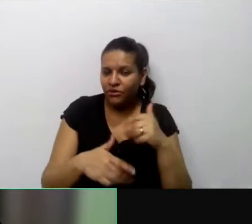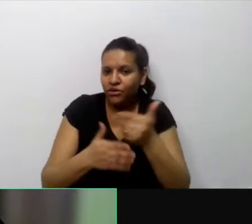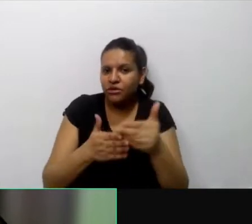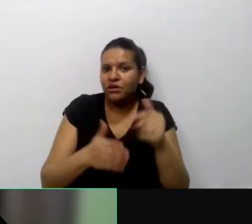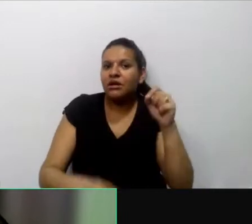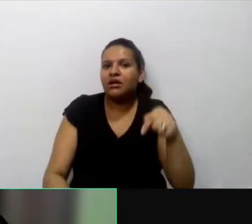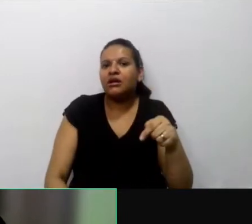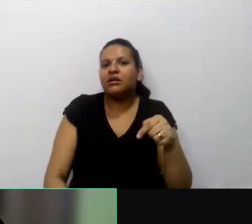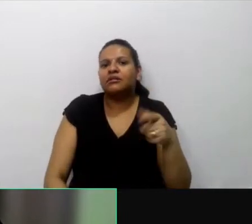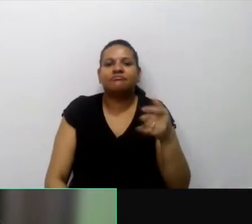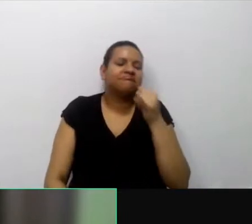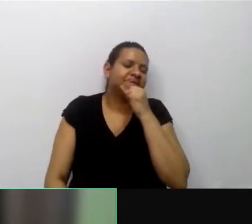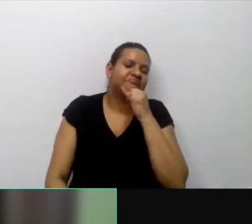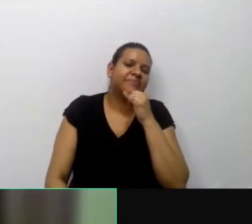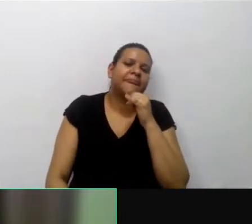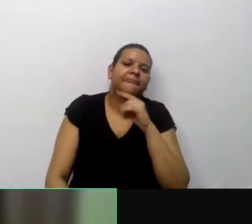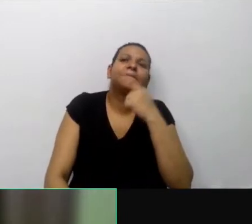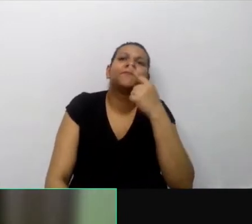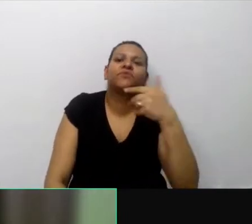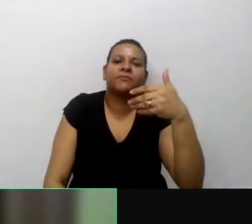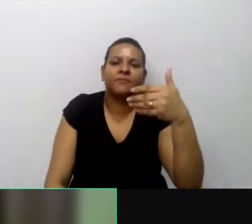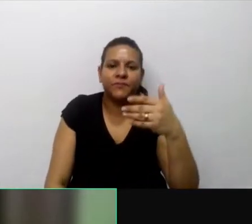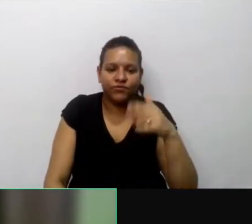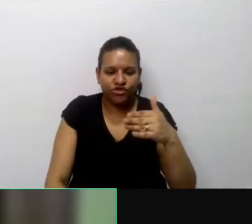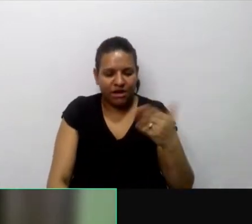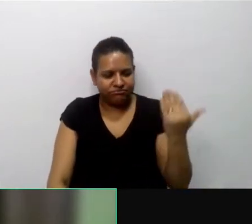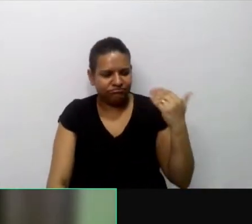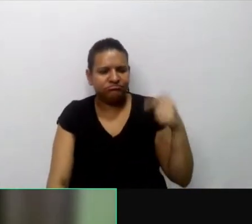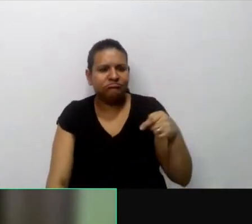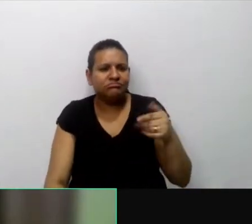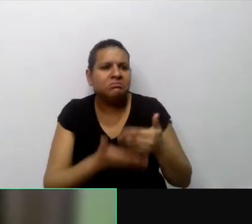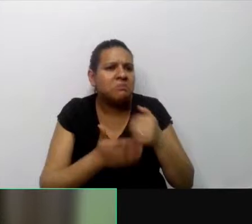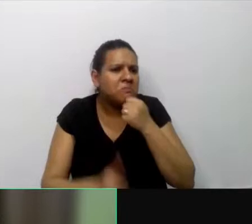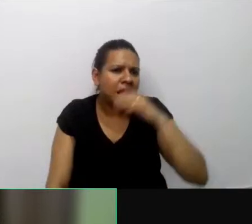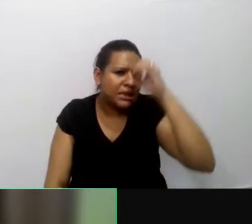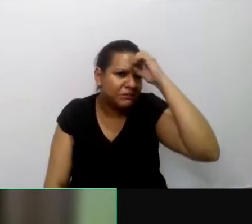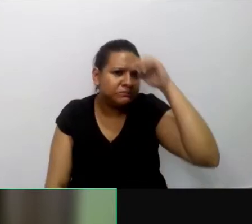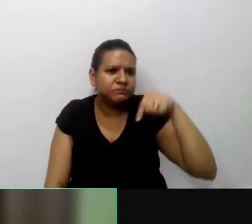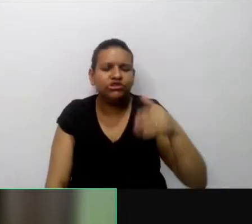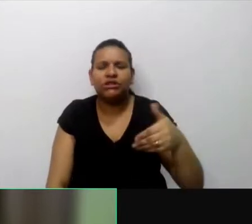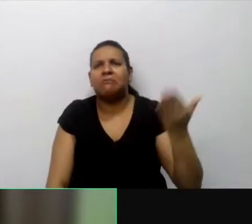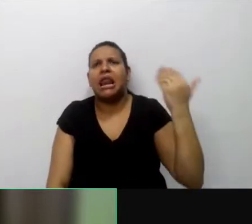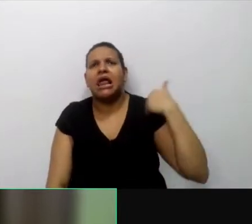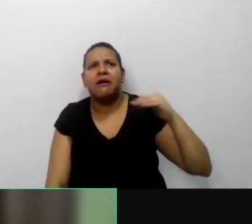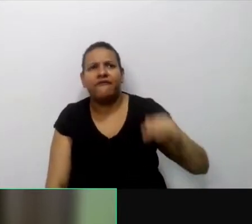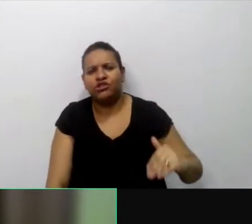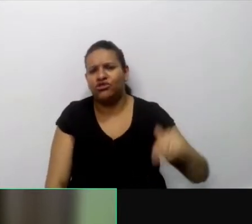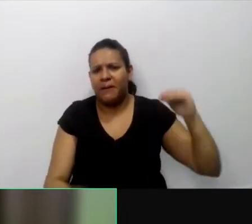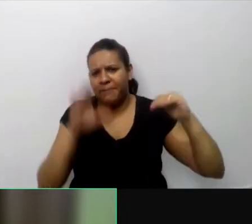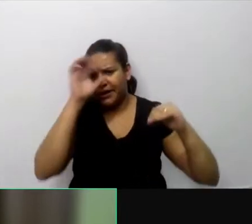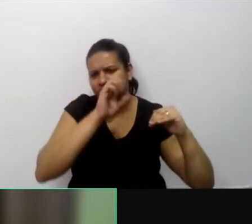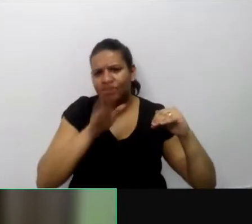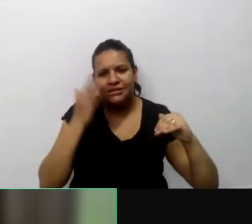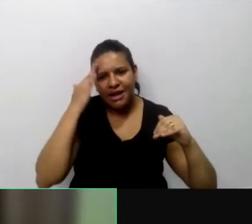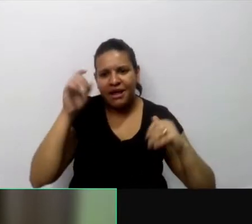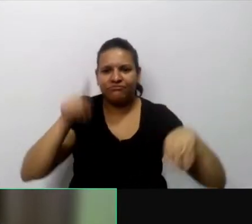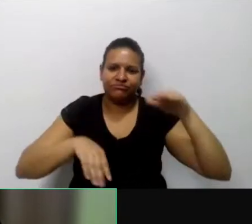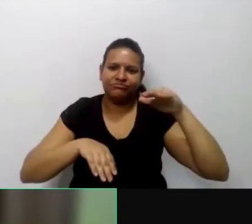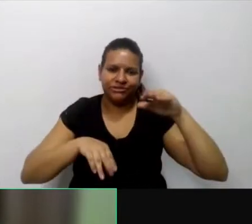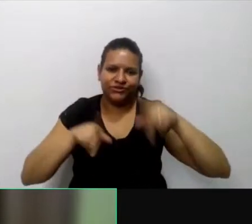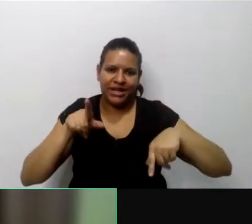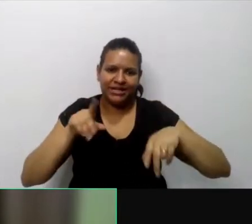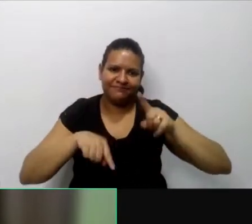do A1, enquanto tem estudantes que já tiveram língua inglesa desde a educação infantil. É um grande desafio, realmente, né? E de